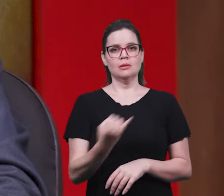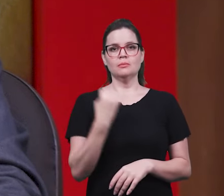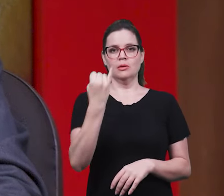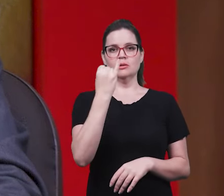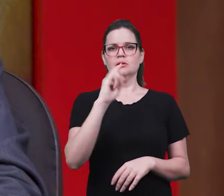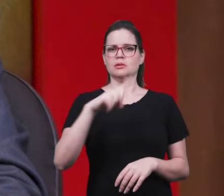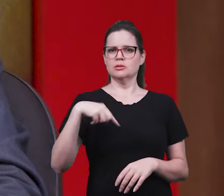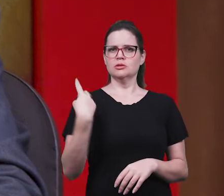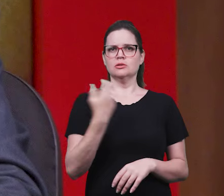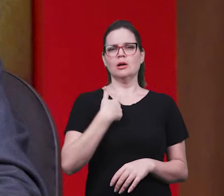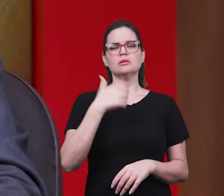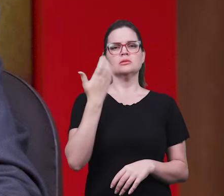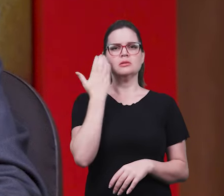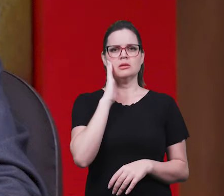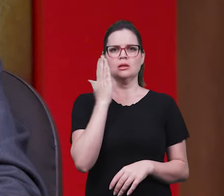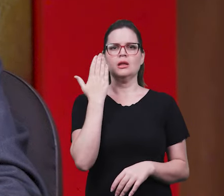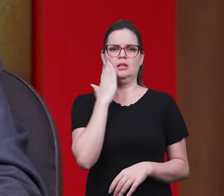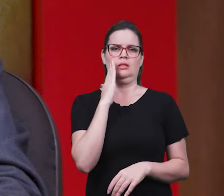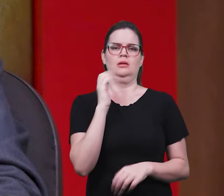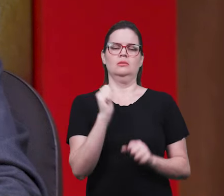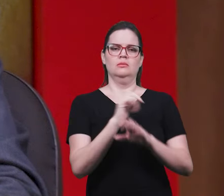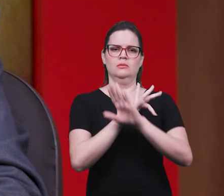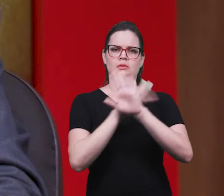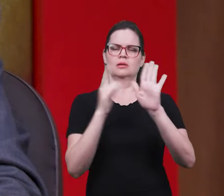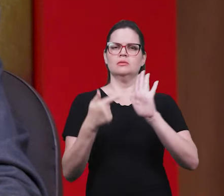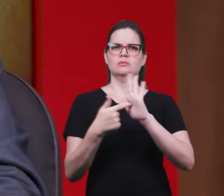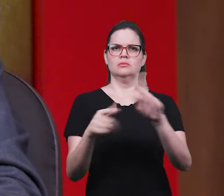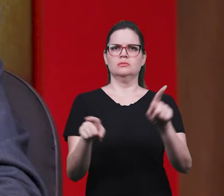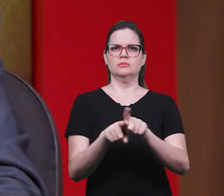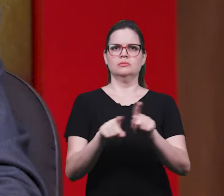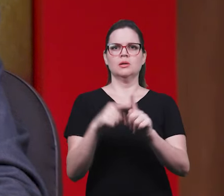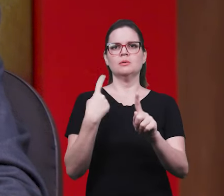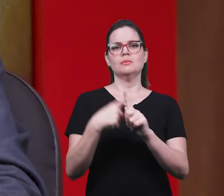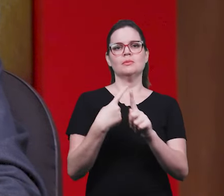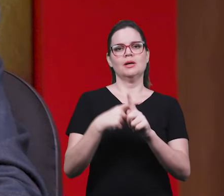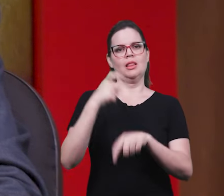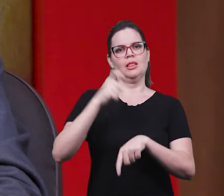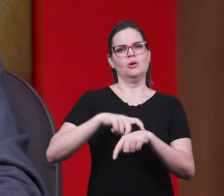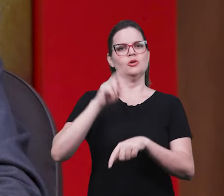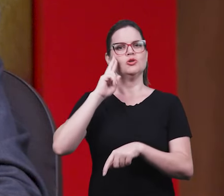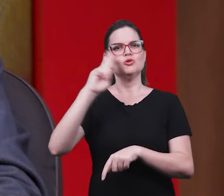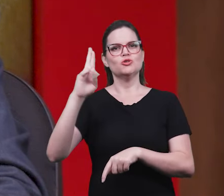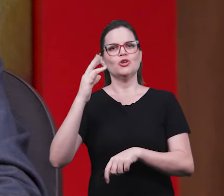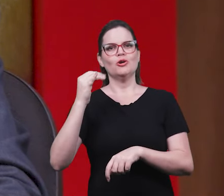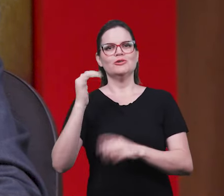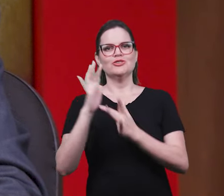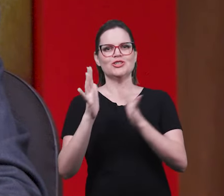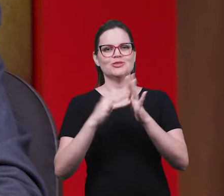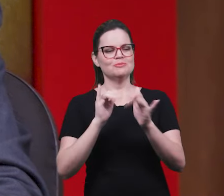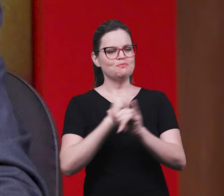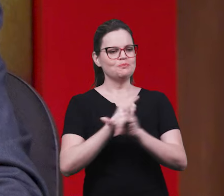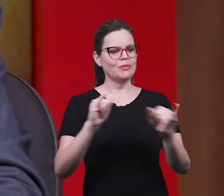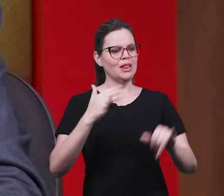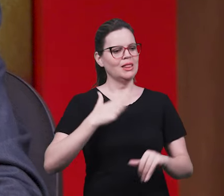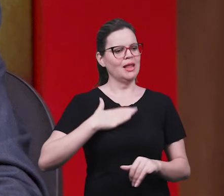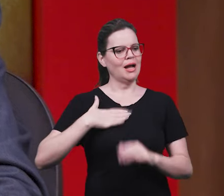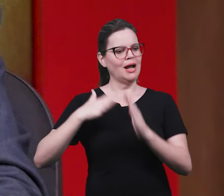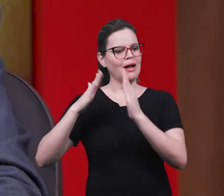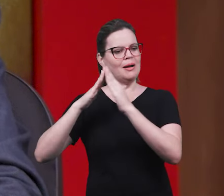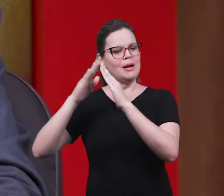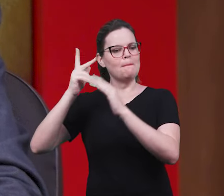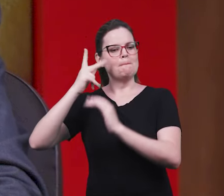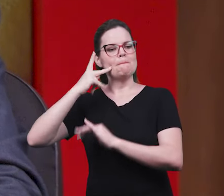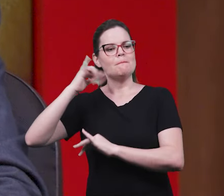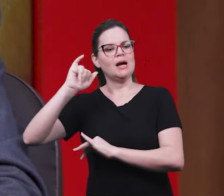nós pontuarmos essa questão, né? Ou seja, quando Jesus disse assim: na casa de meu pai há muitas moradas, se não fosse assim, eu vos teria dito,